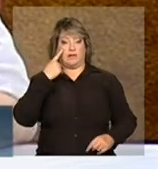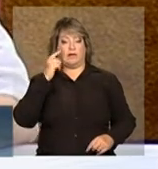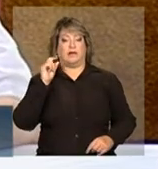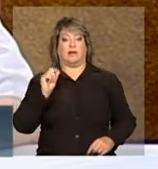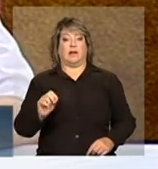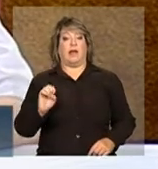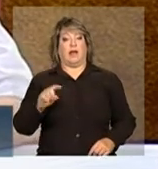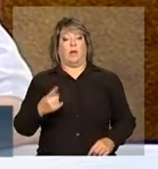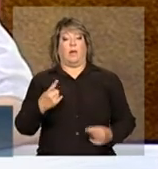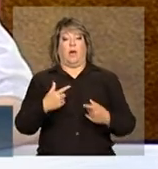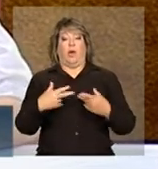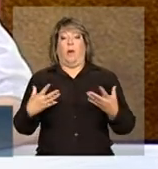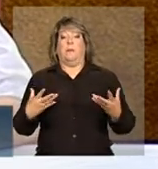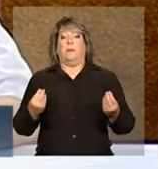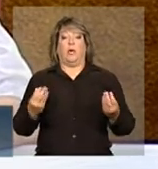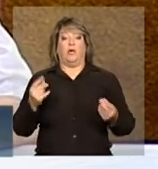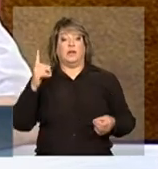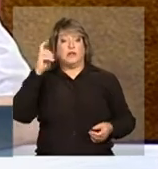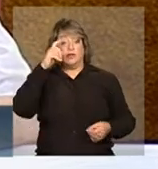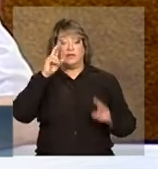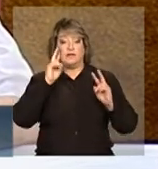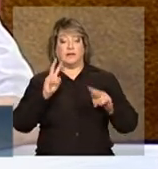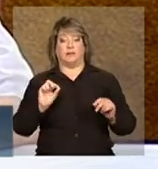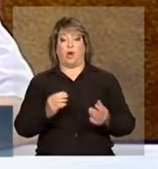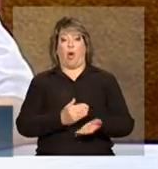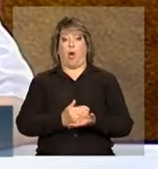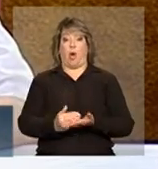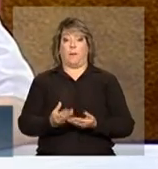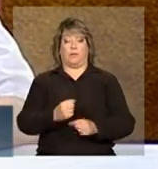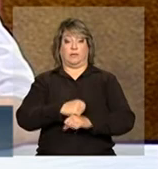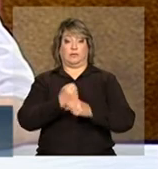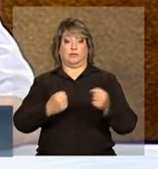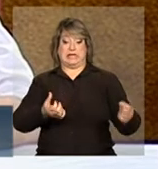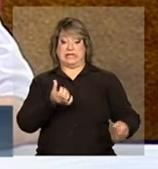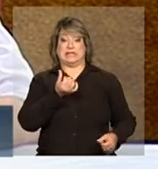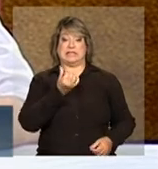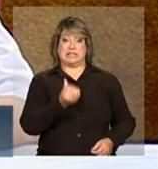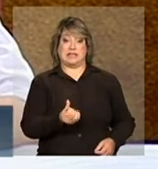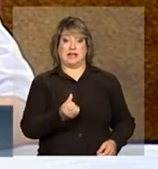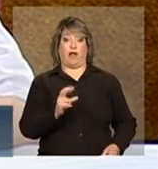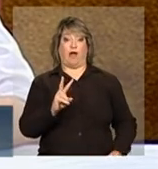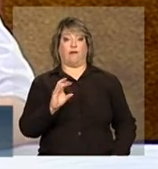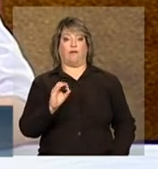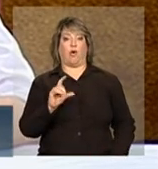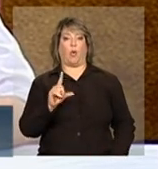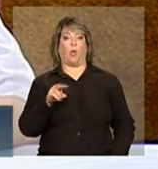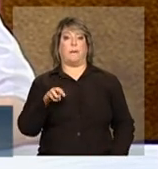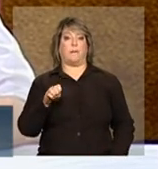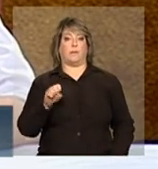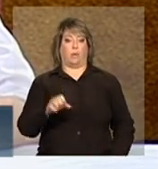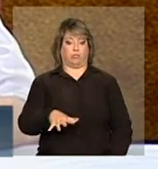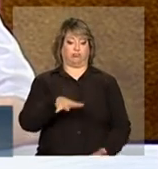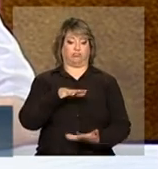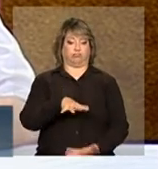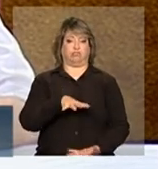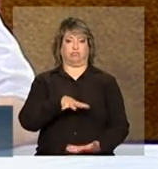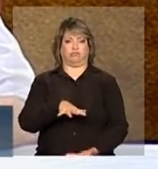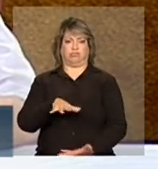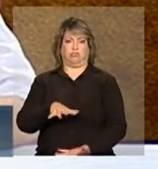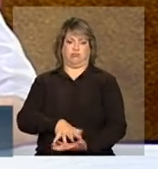coisa muito complexa de se ver. Começa pelo tamanho, 6 volumes, né? 6 volumes bem obesos,